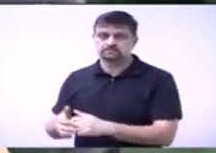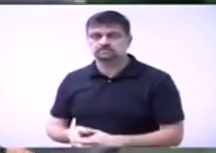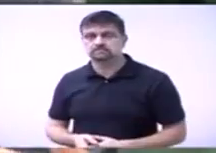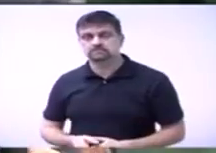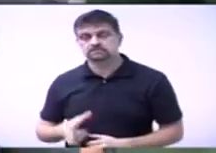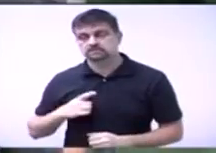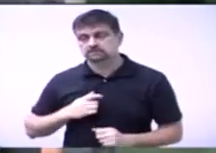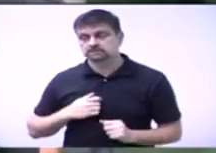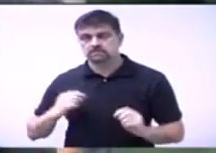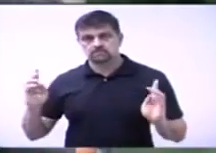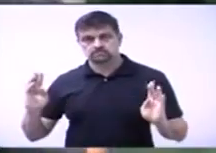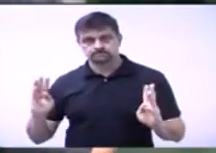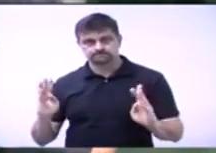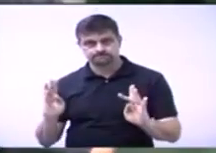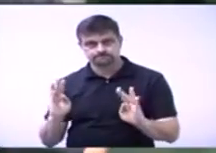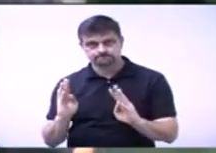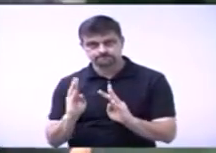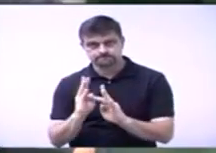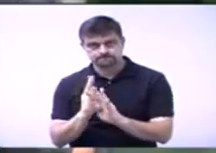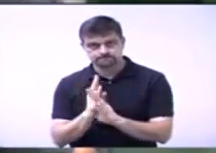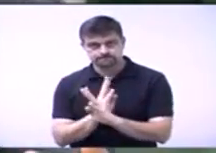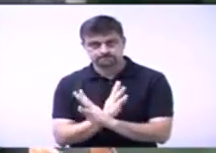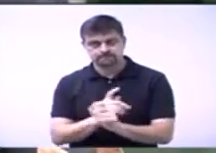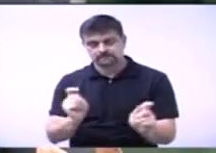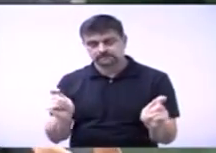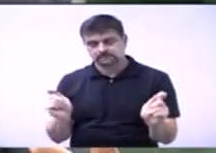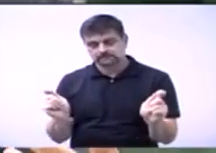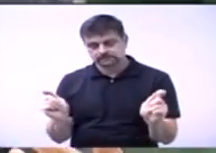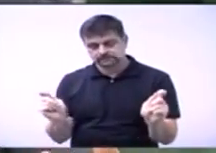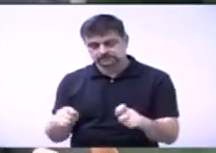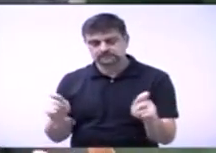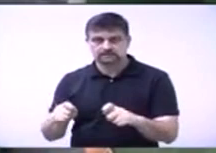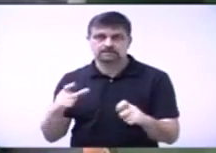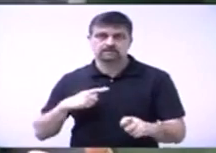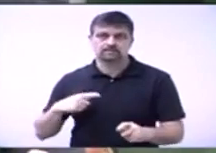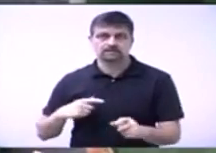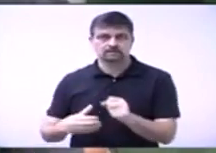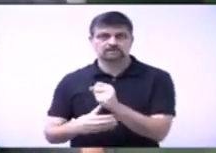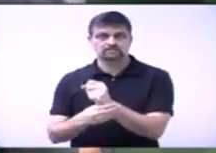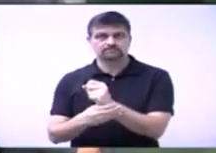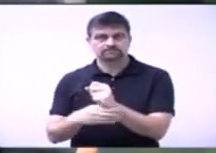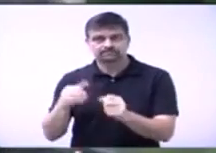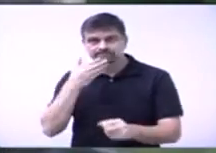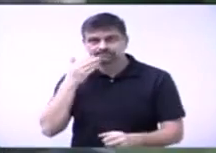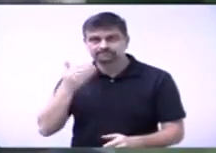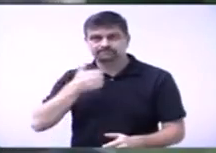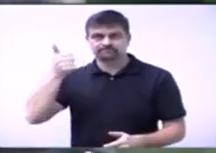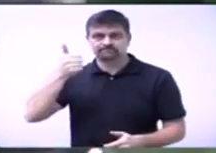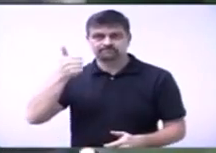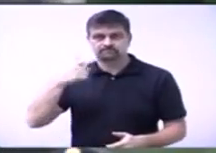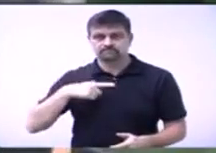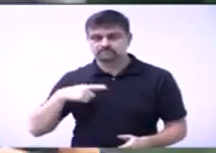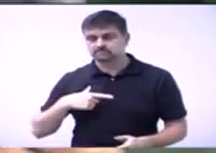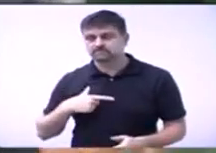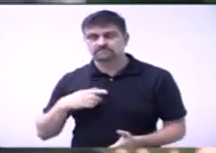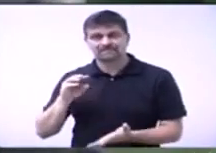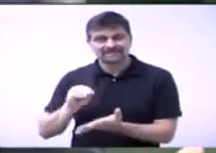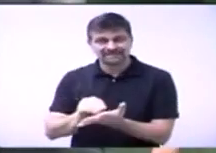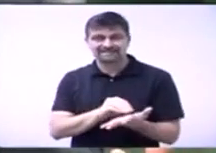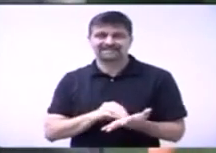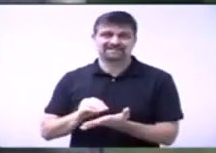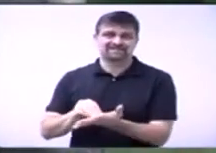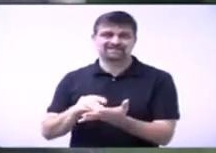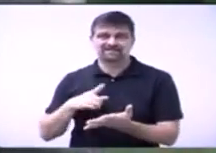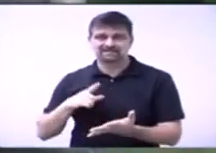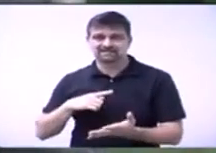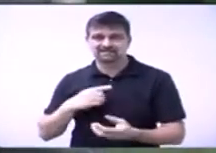a mobilidade urbana poderia sanar essa deficiência com